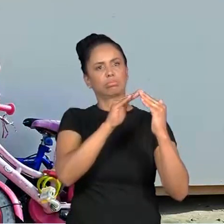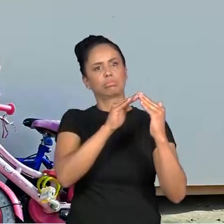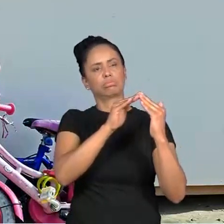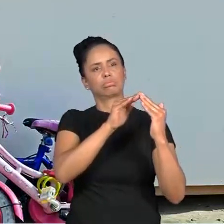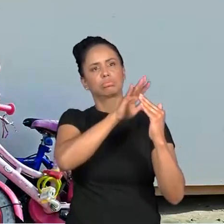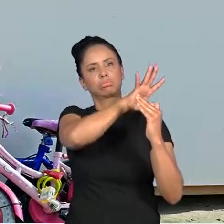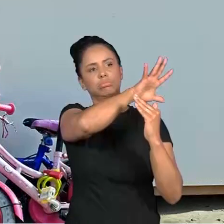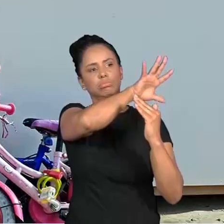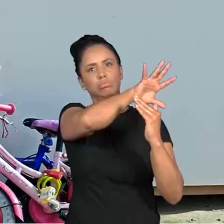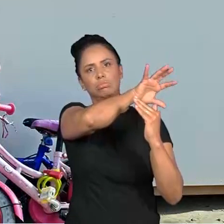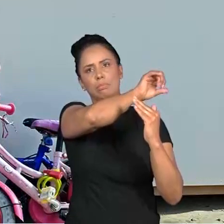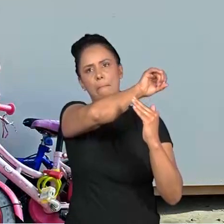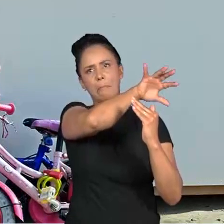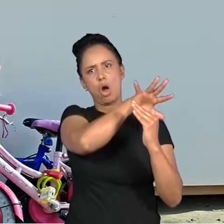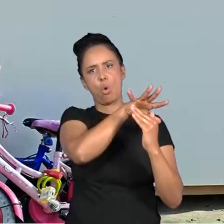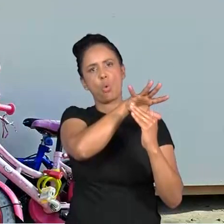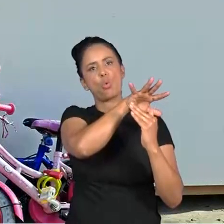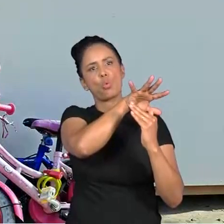Foi